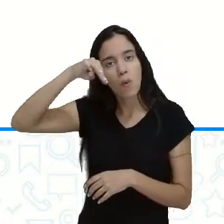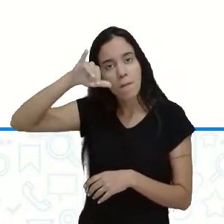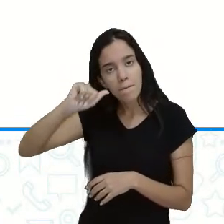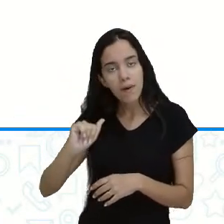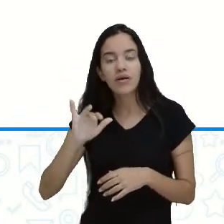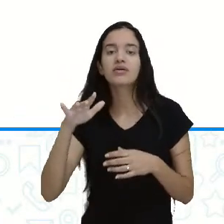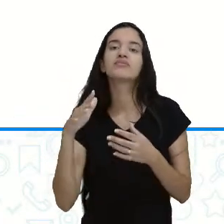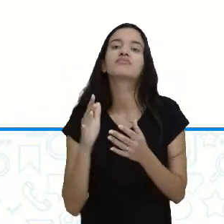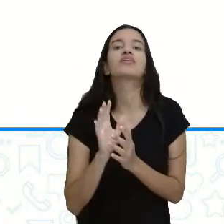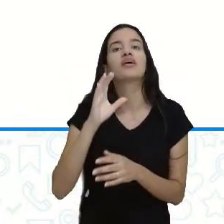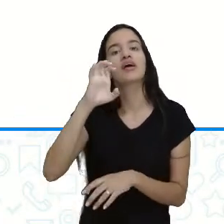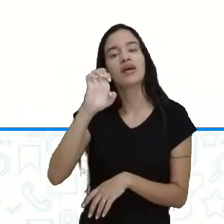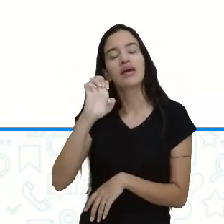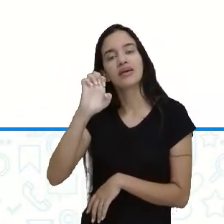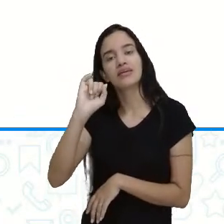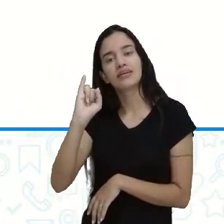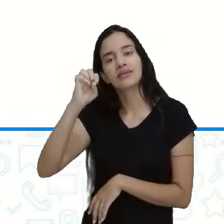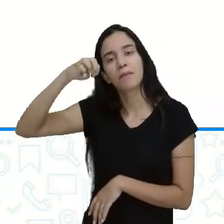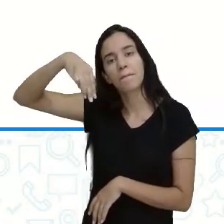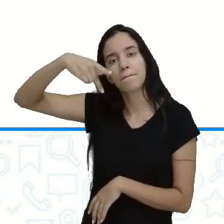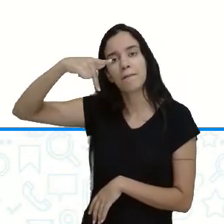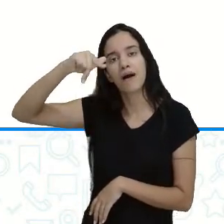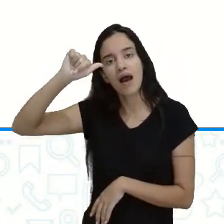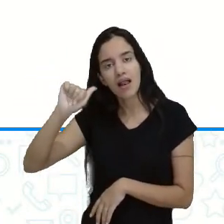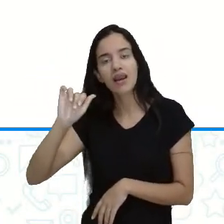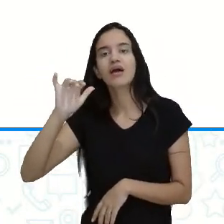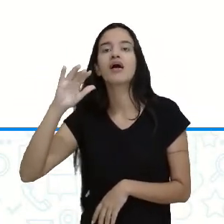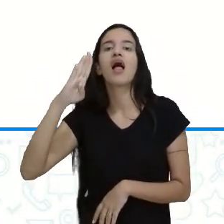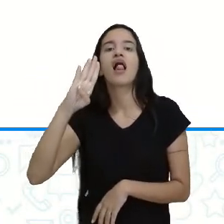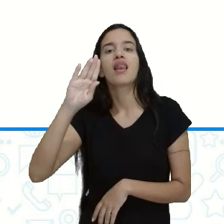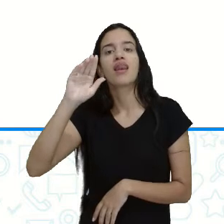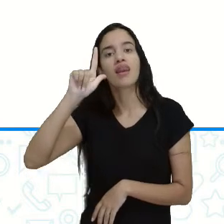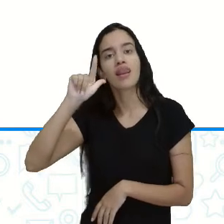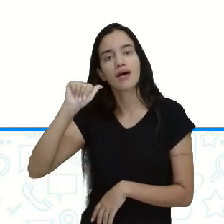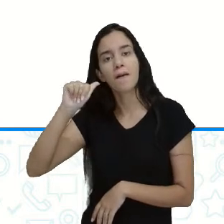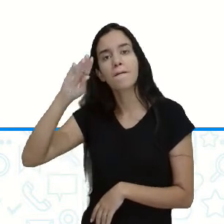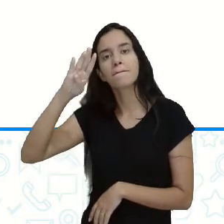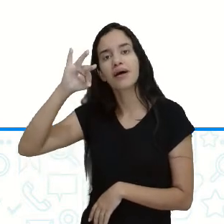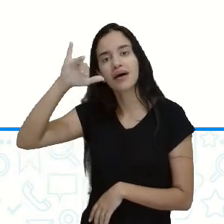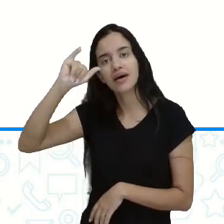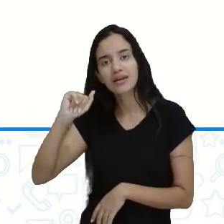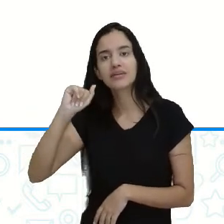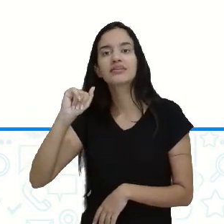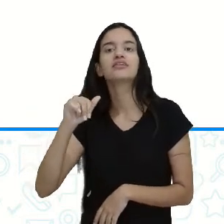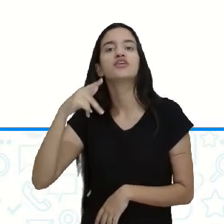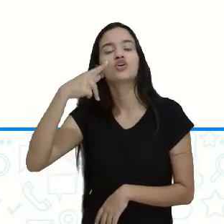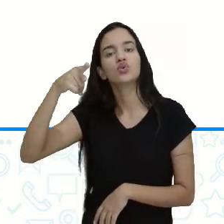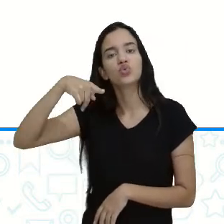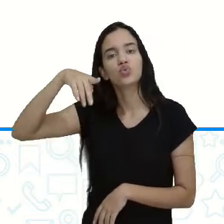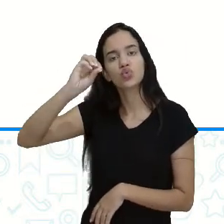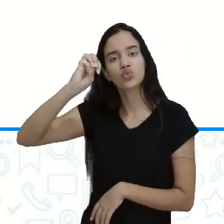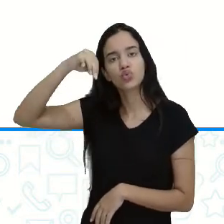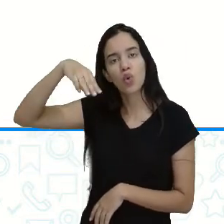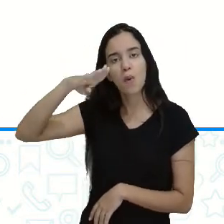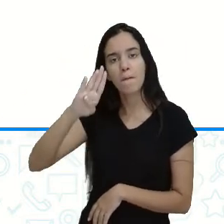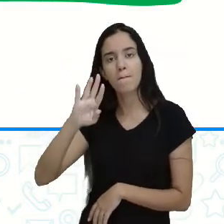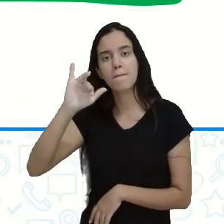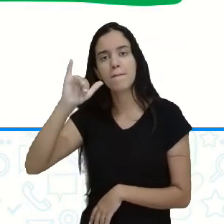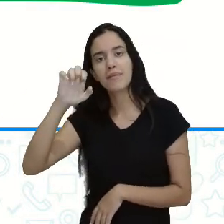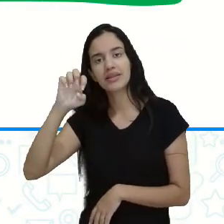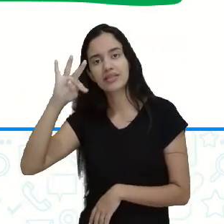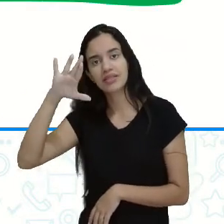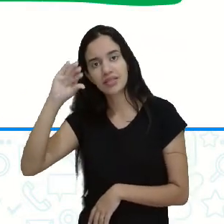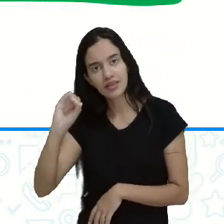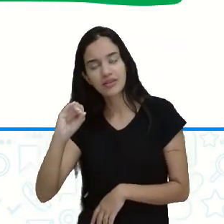chimpanzé, impala, gambá, lambari, zombeteiro. Perceberam que tem B ou